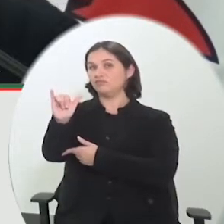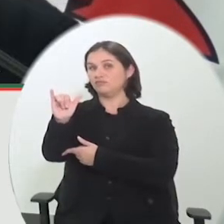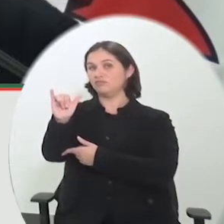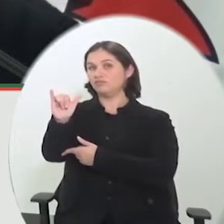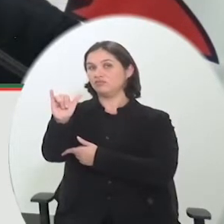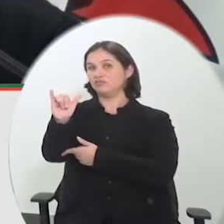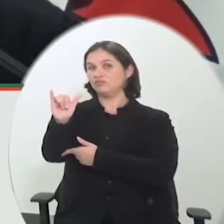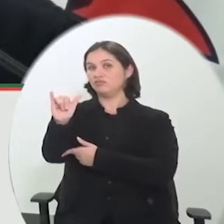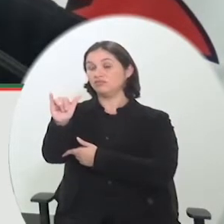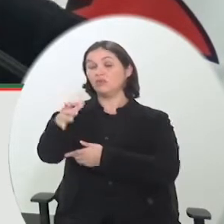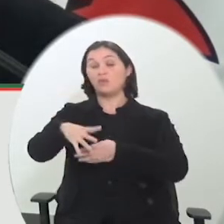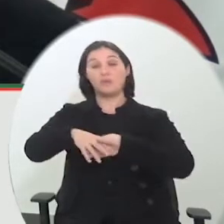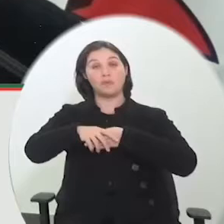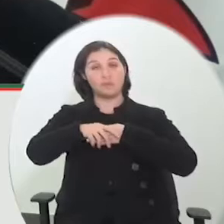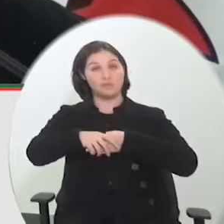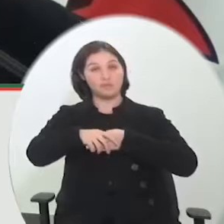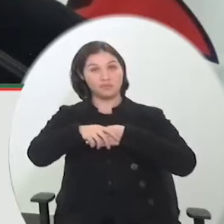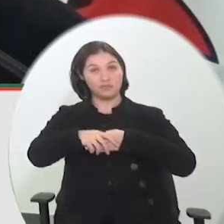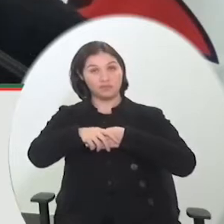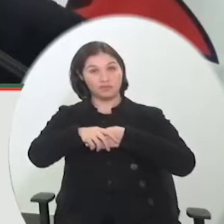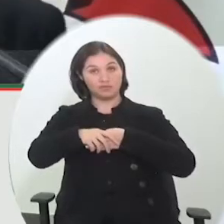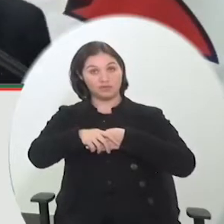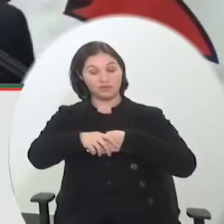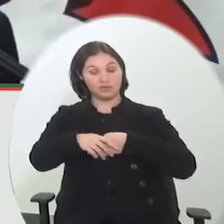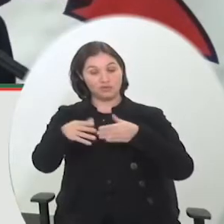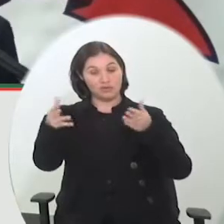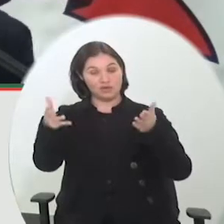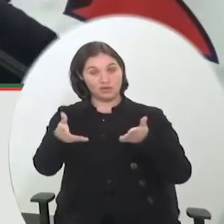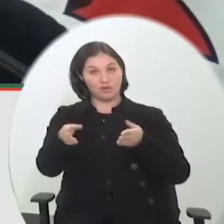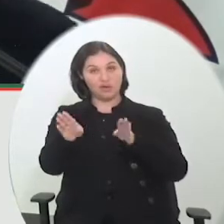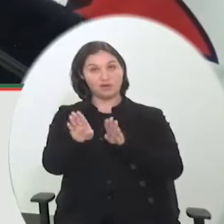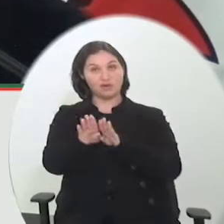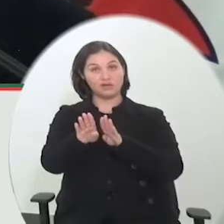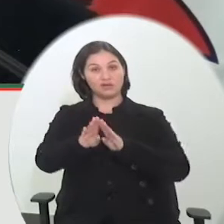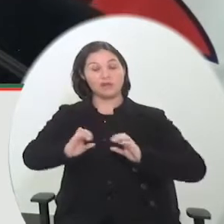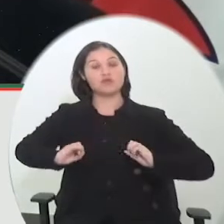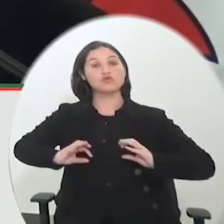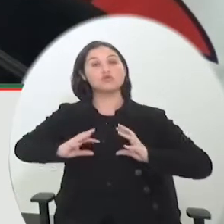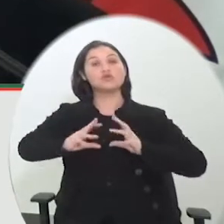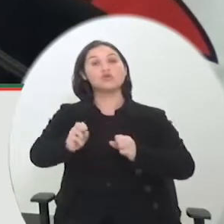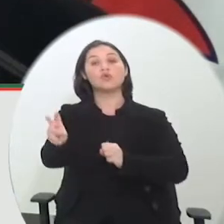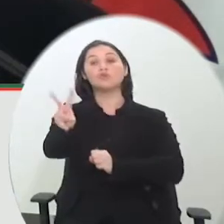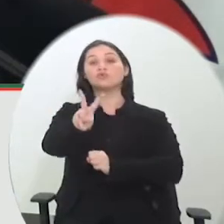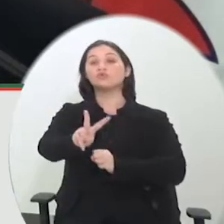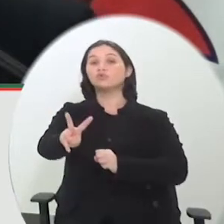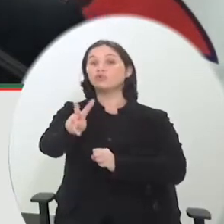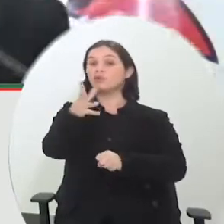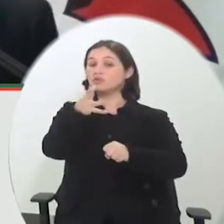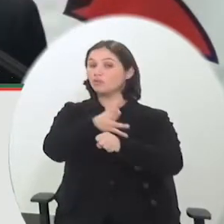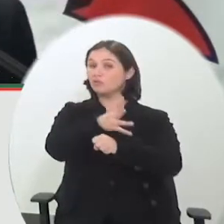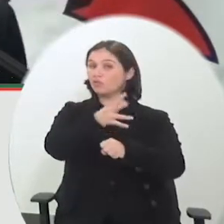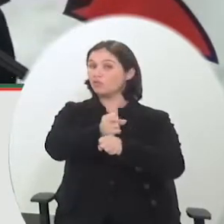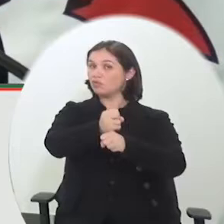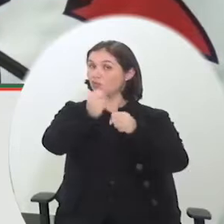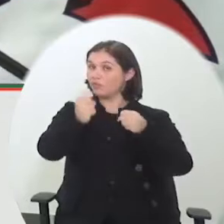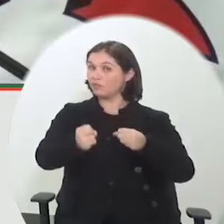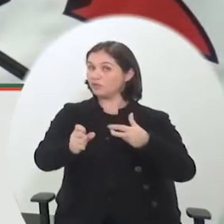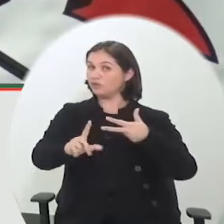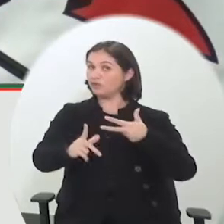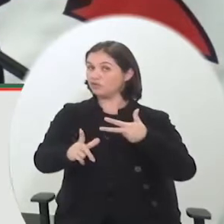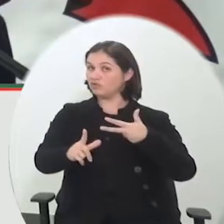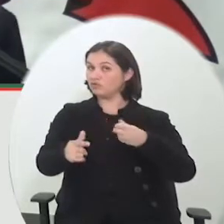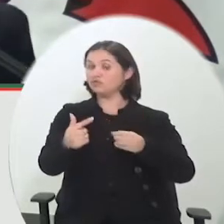eu saúdo todos os integrantes do Poder Legislativo Municipal de Criciúma,